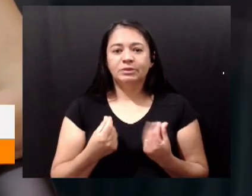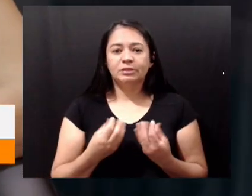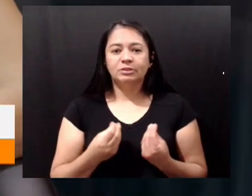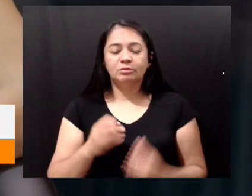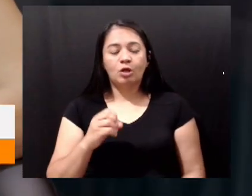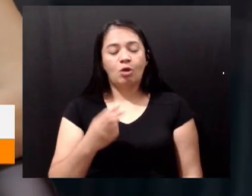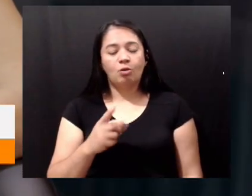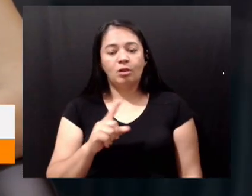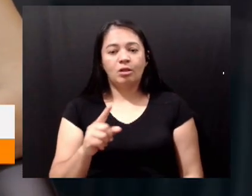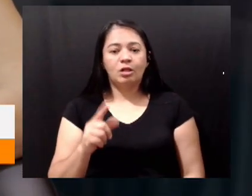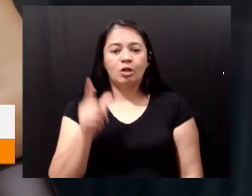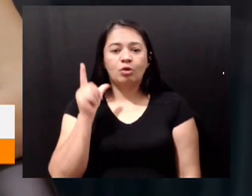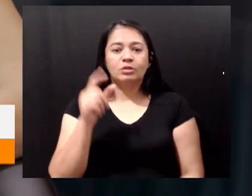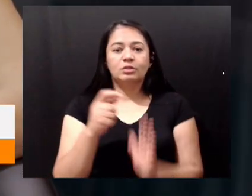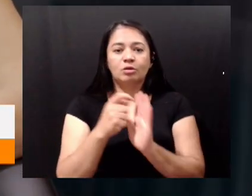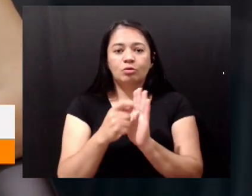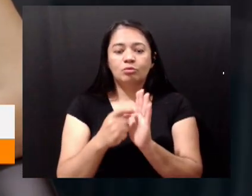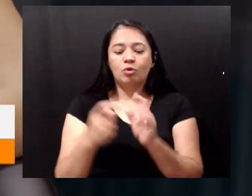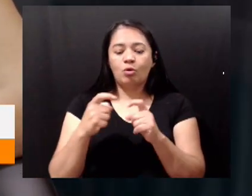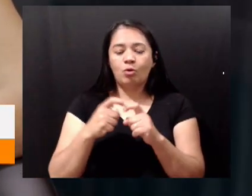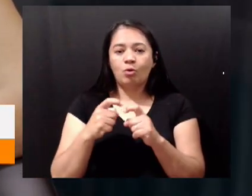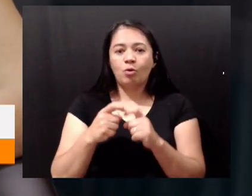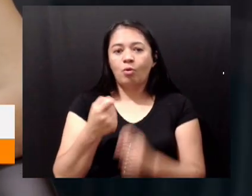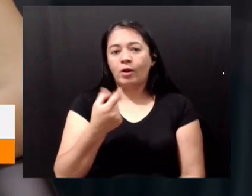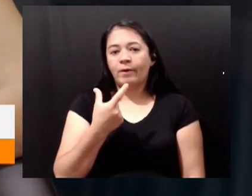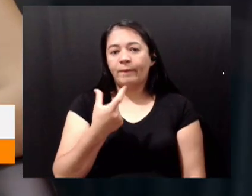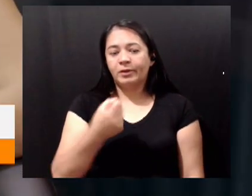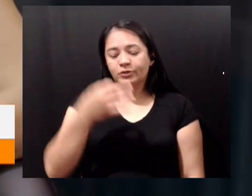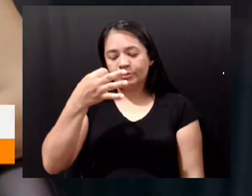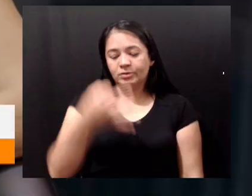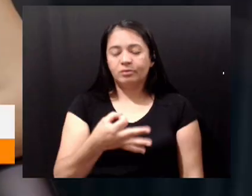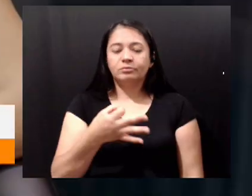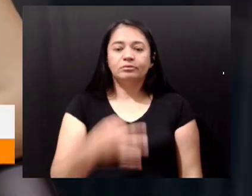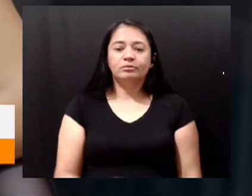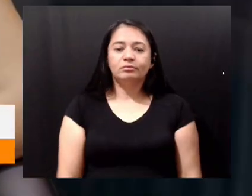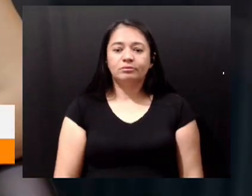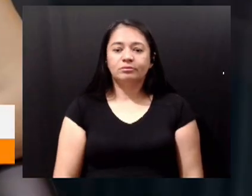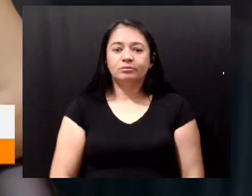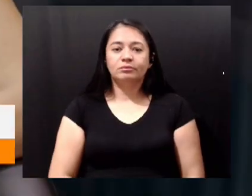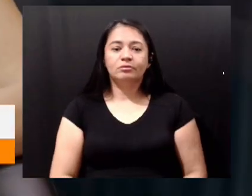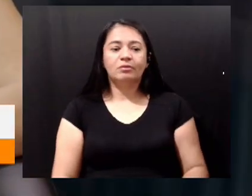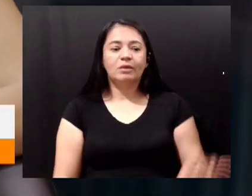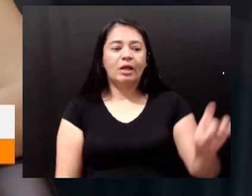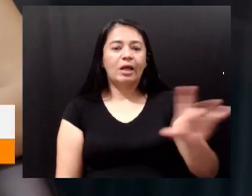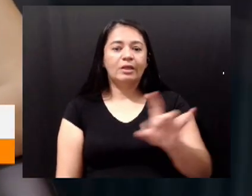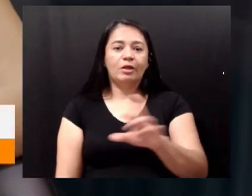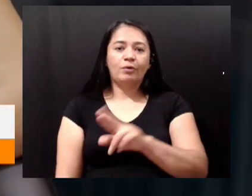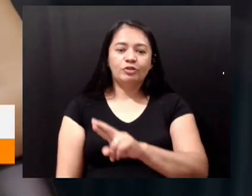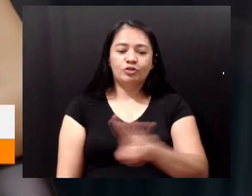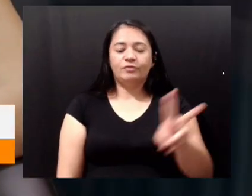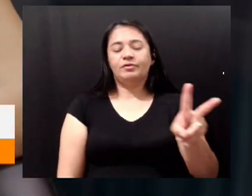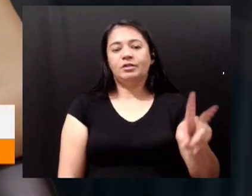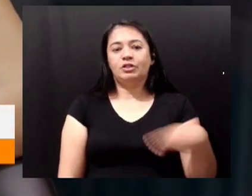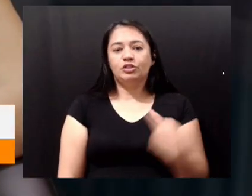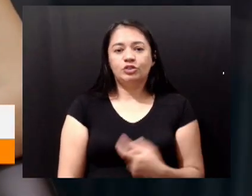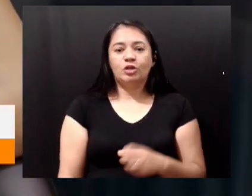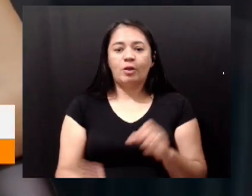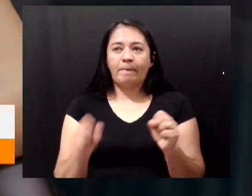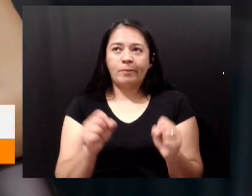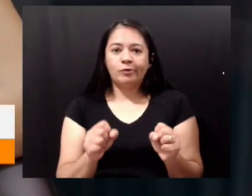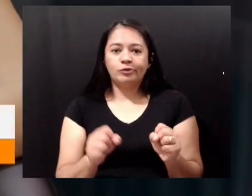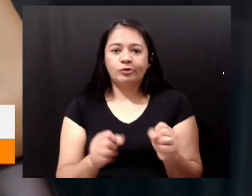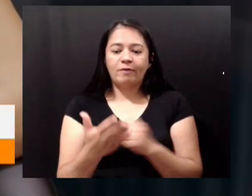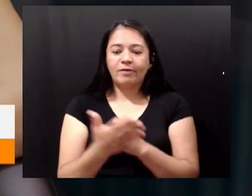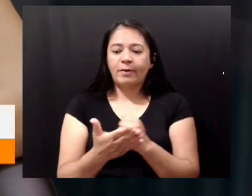possa prescrever a medicação adequada, né. Então cada um é um, né, a gente não se pode basear no